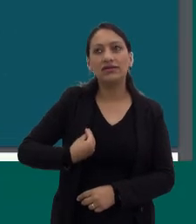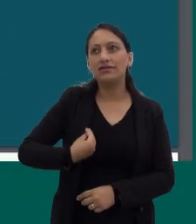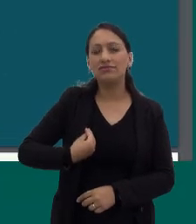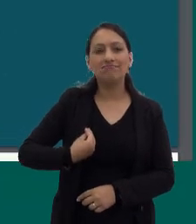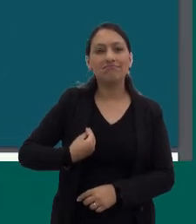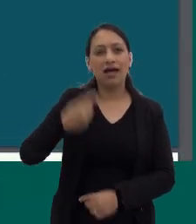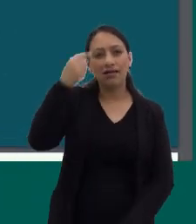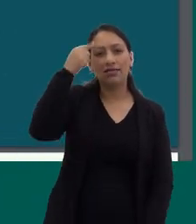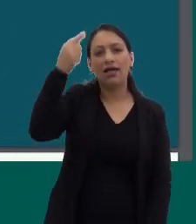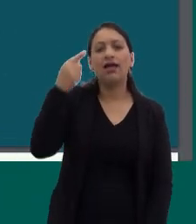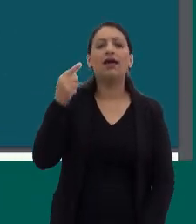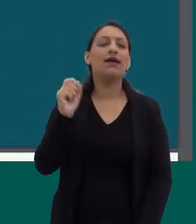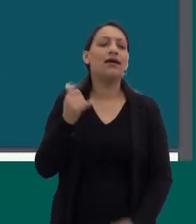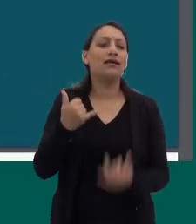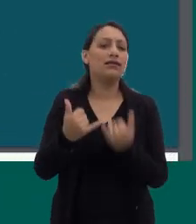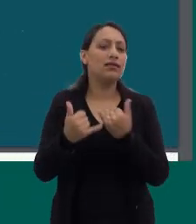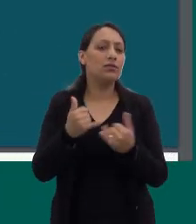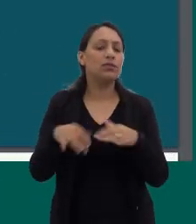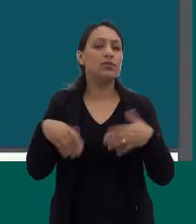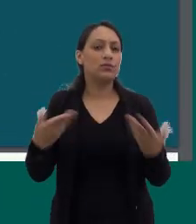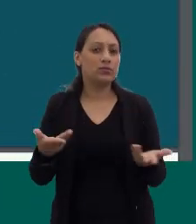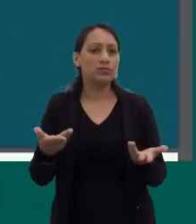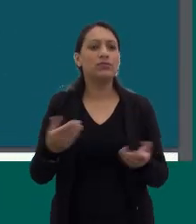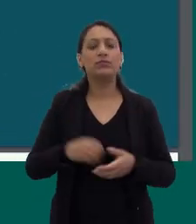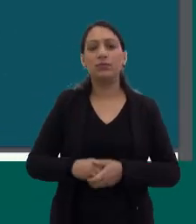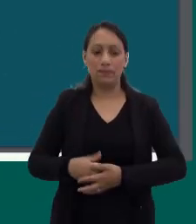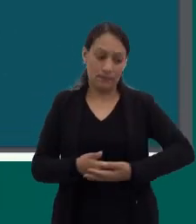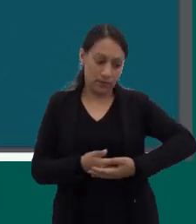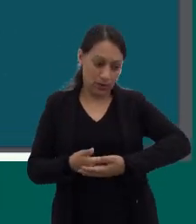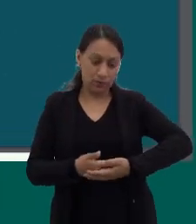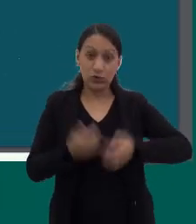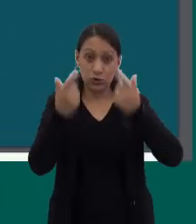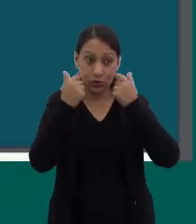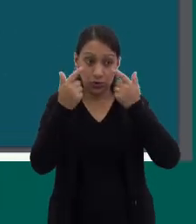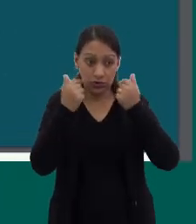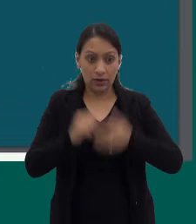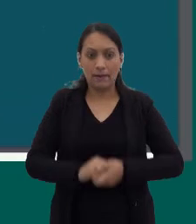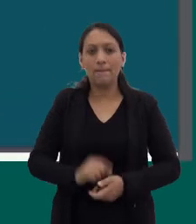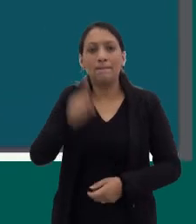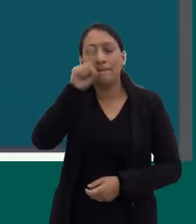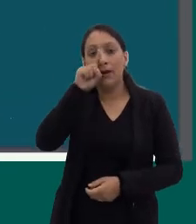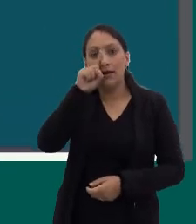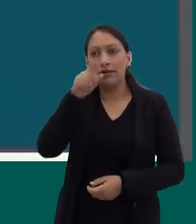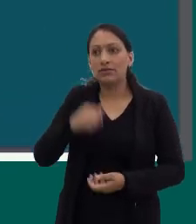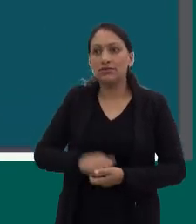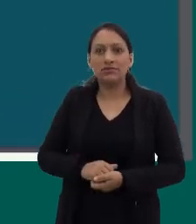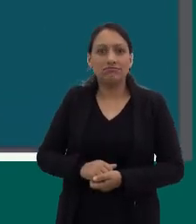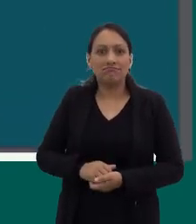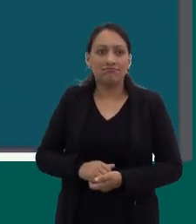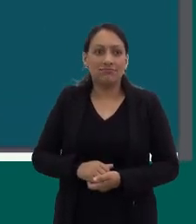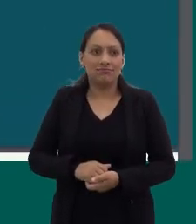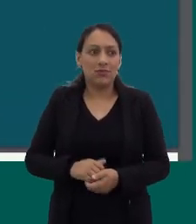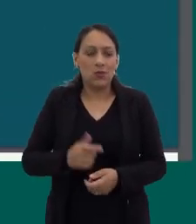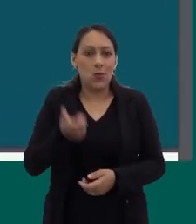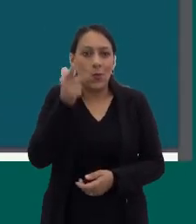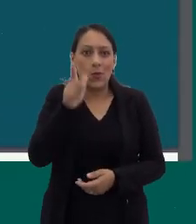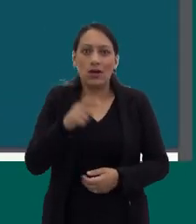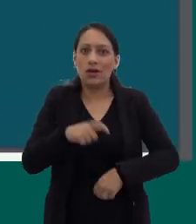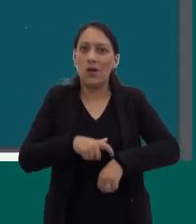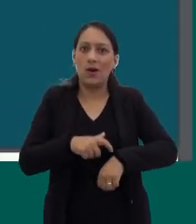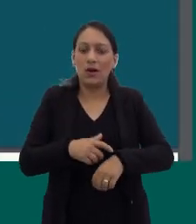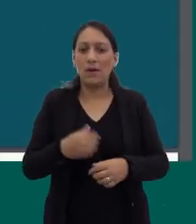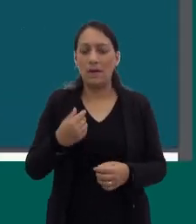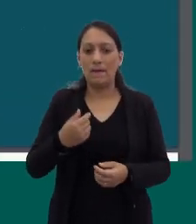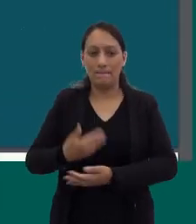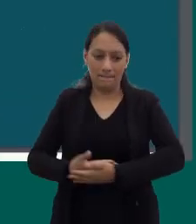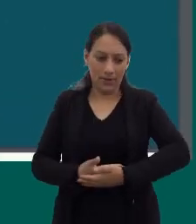Aquela ideia, quando nós estamos, o bebê está chorando e a mãe também não consegue vir na hora, né? E o bebê